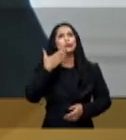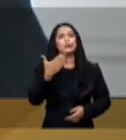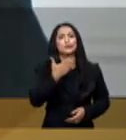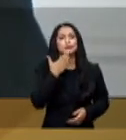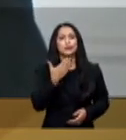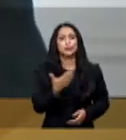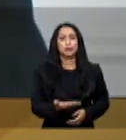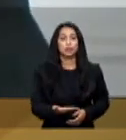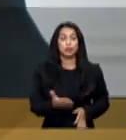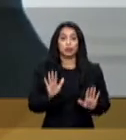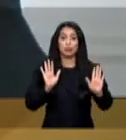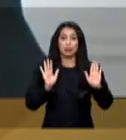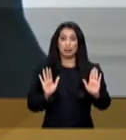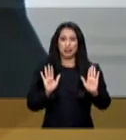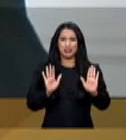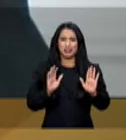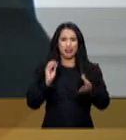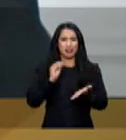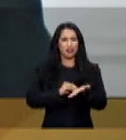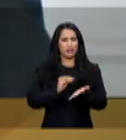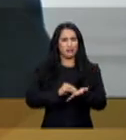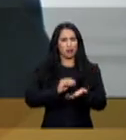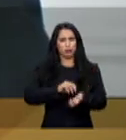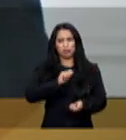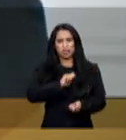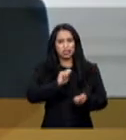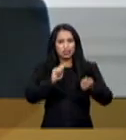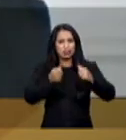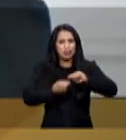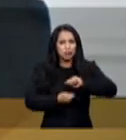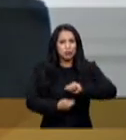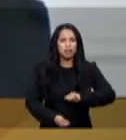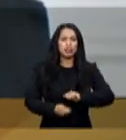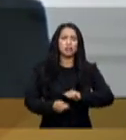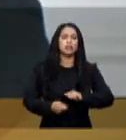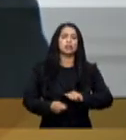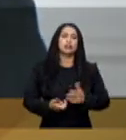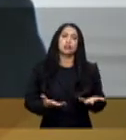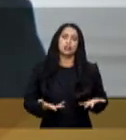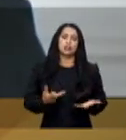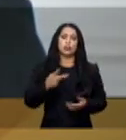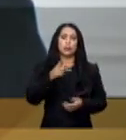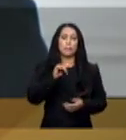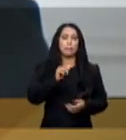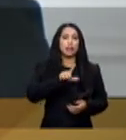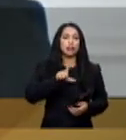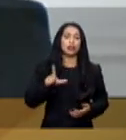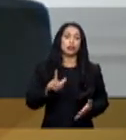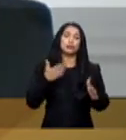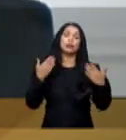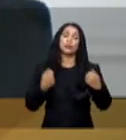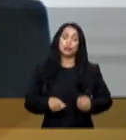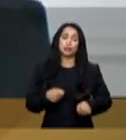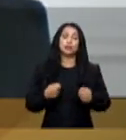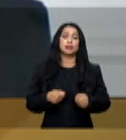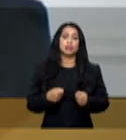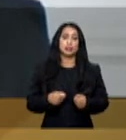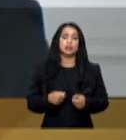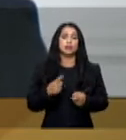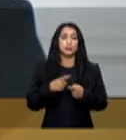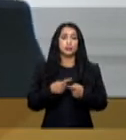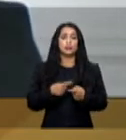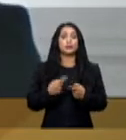essa inadequação com todo o ordenamento jurídico penal, acarretando clara